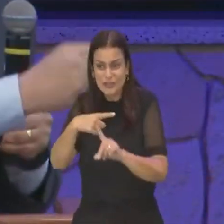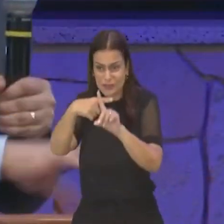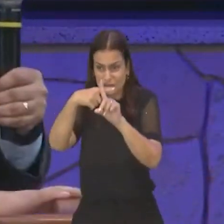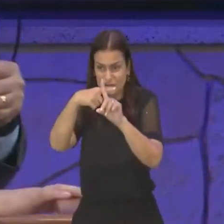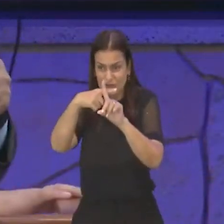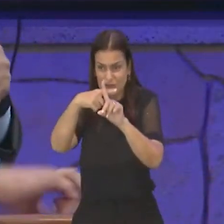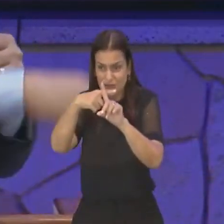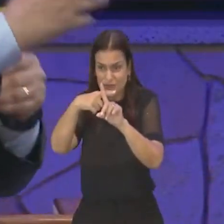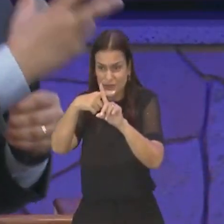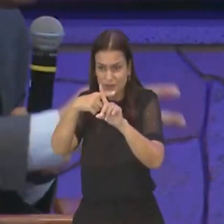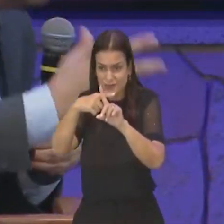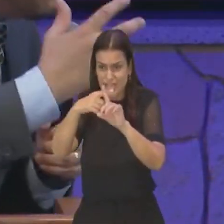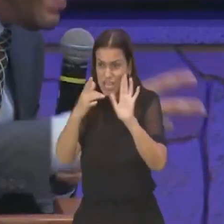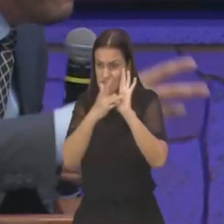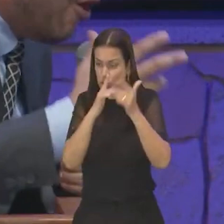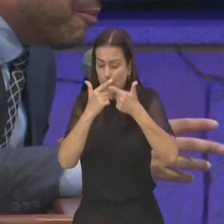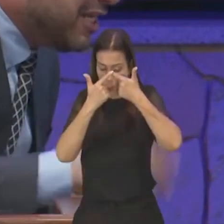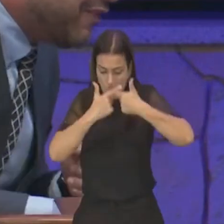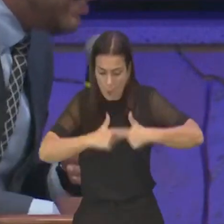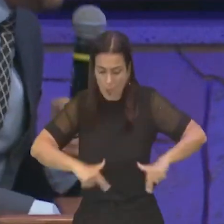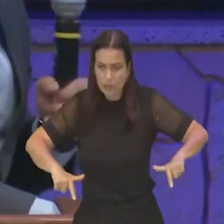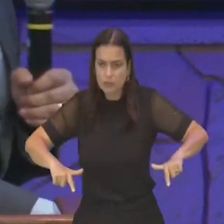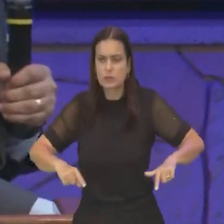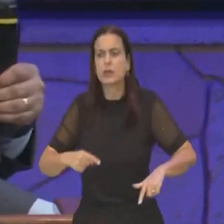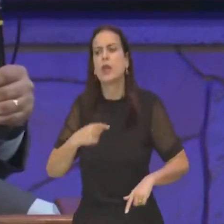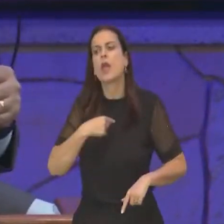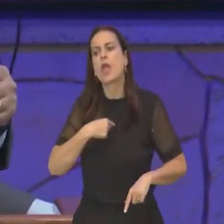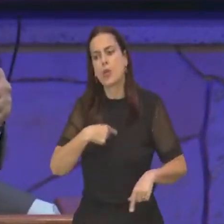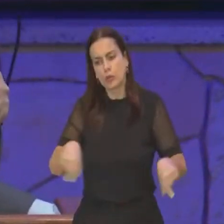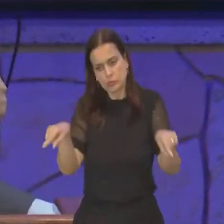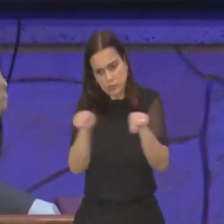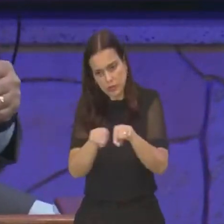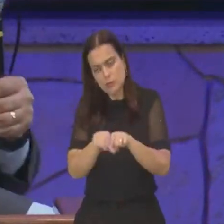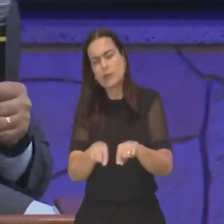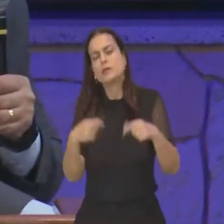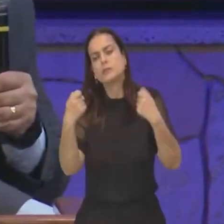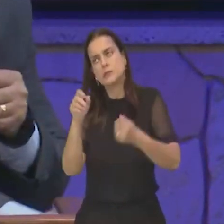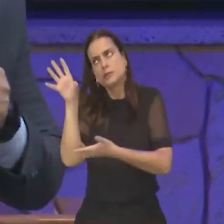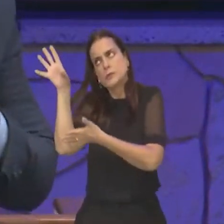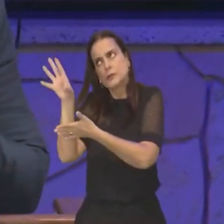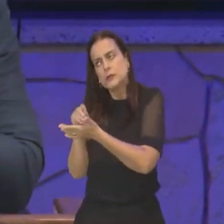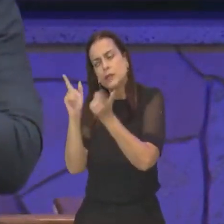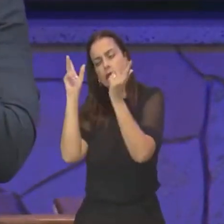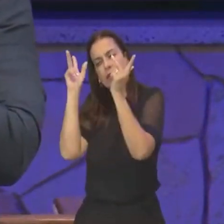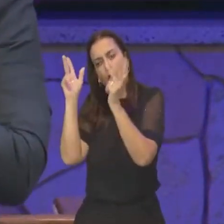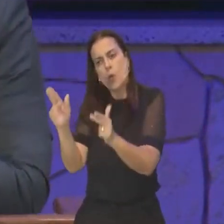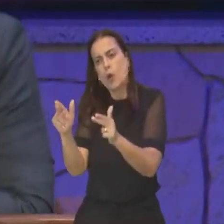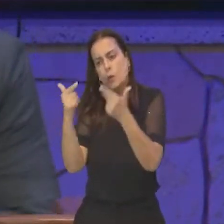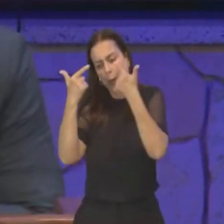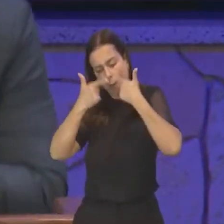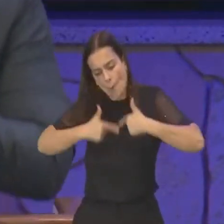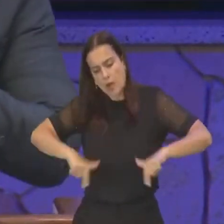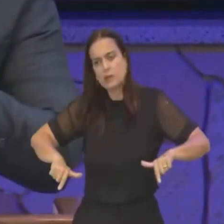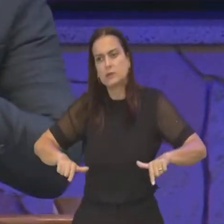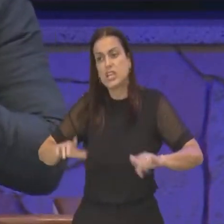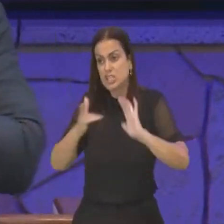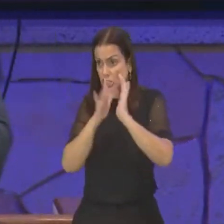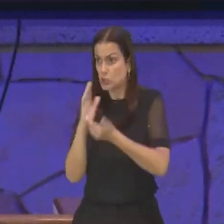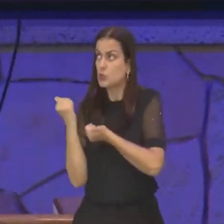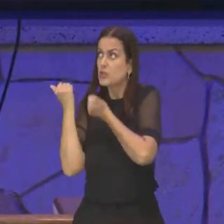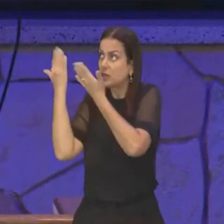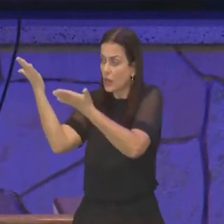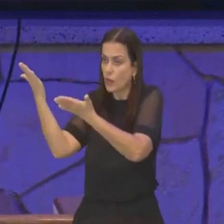Ele se esvaziou, eu também vou me esvaziar. Ele a entregou, eu também quero